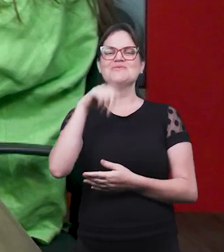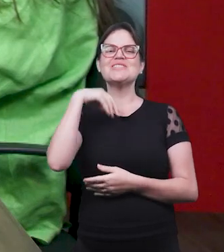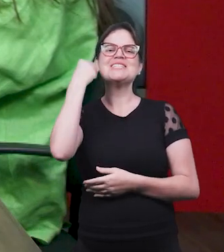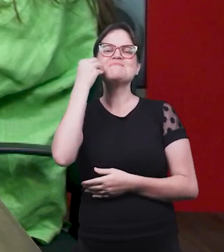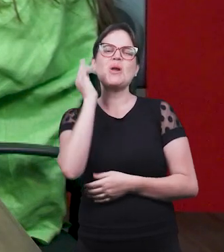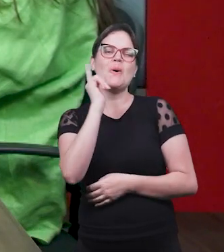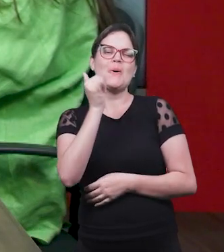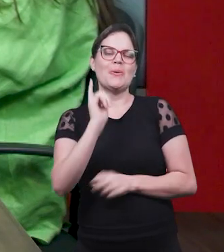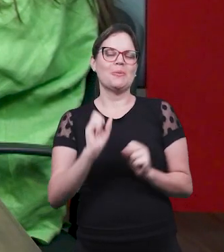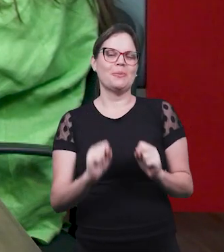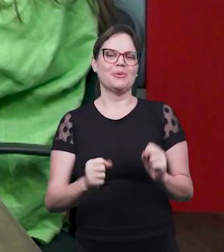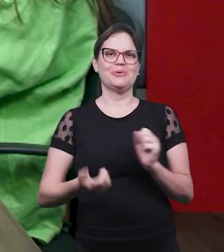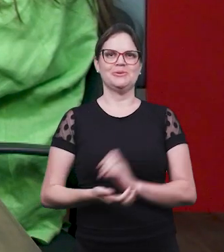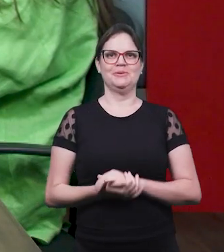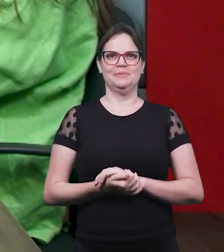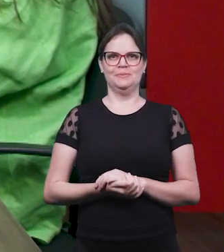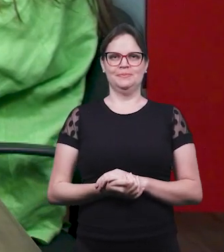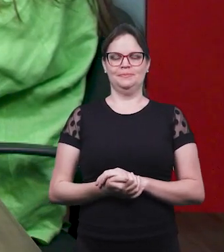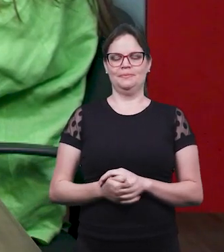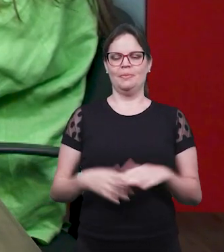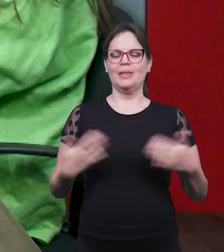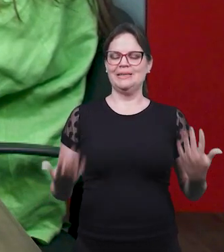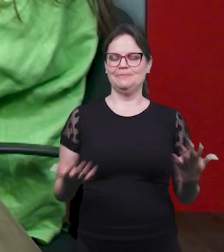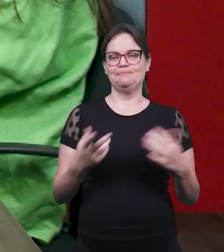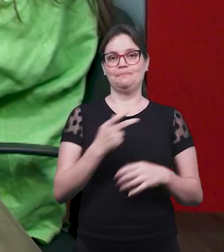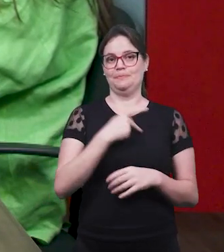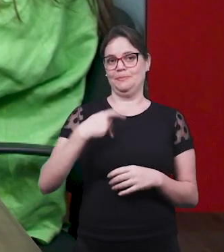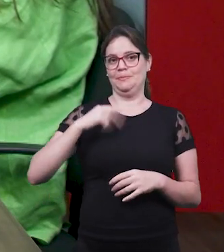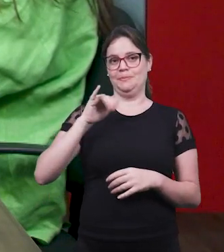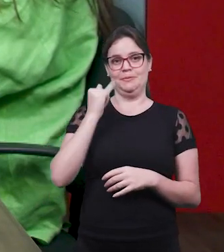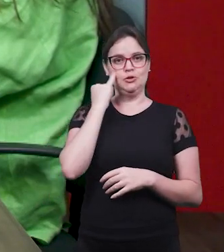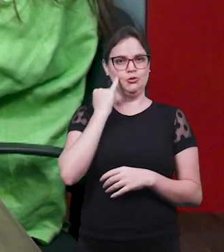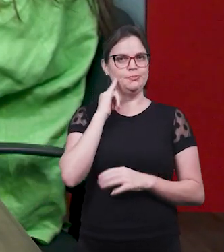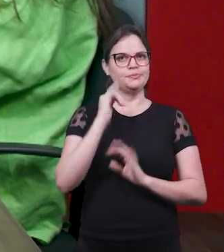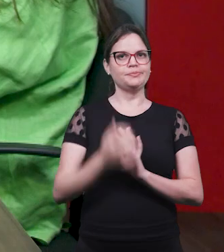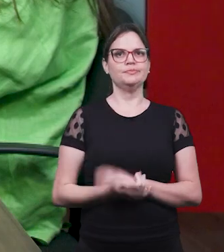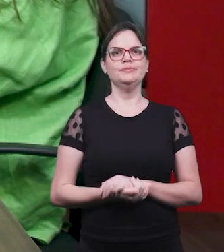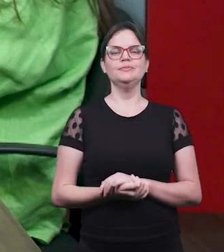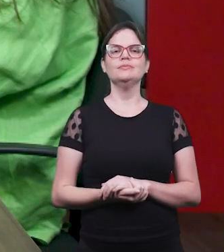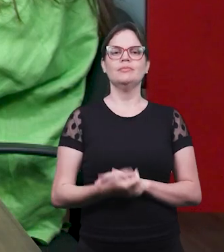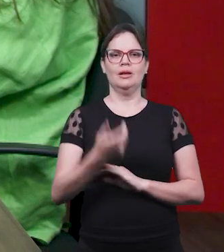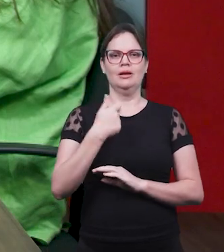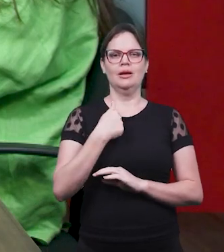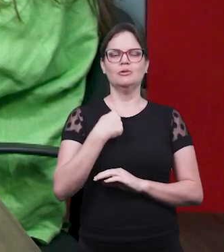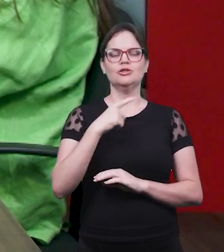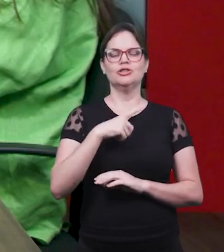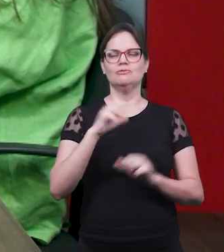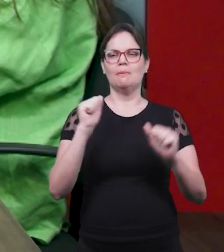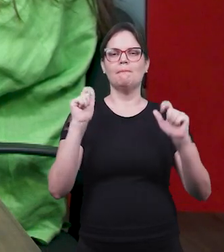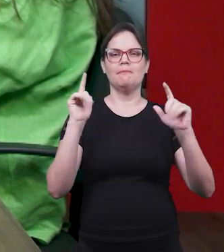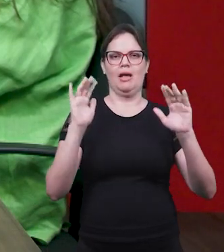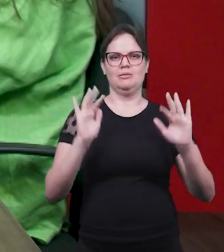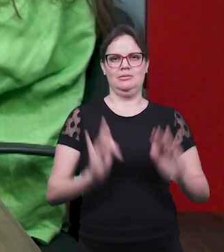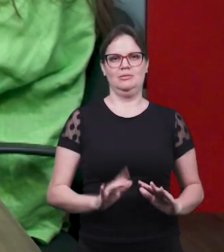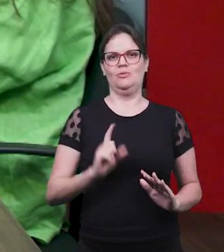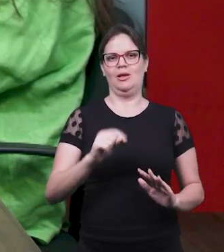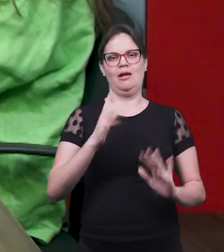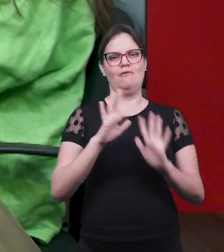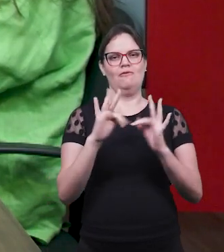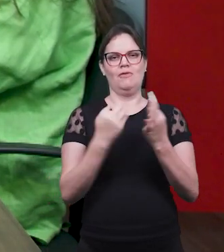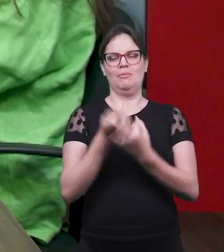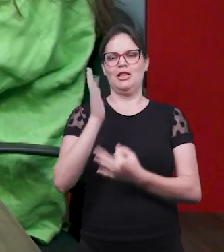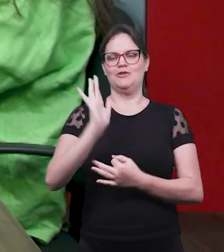de vocês. Eu tive a bênção, a felicidade, a bem-aventurança de nascer num lar